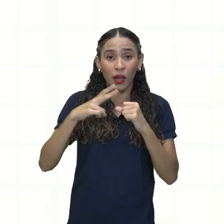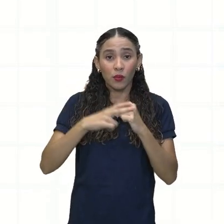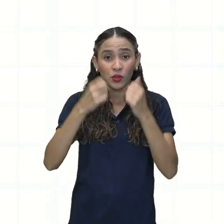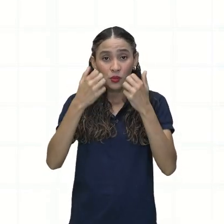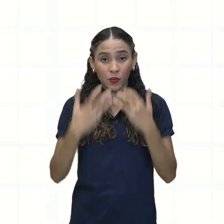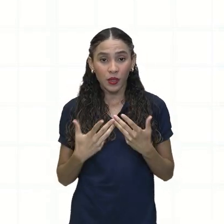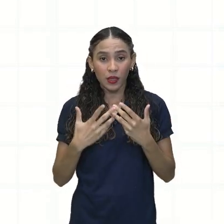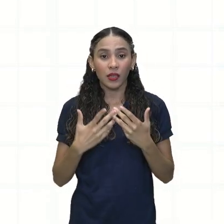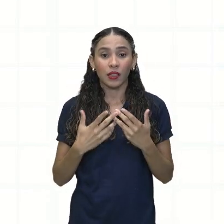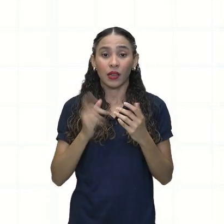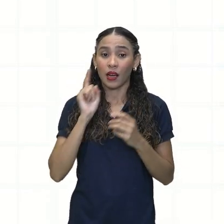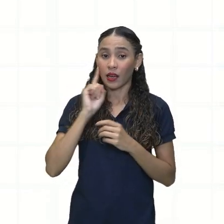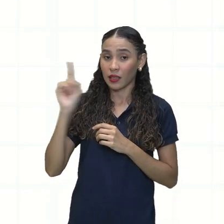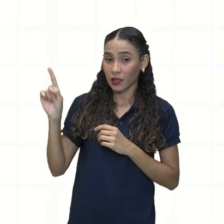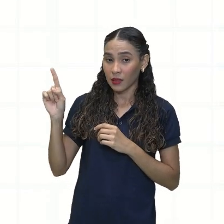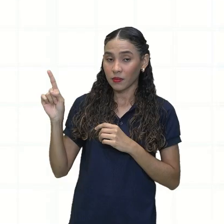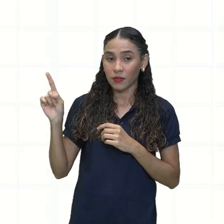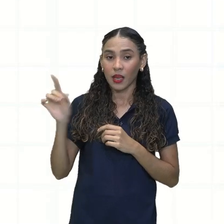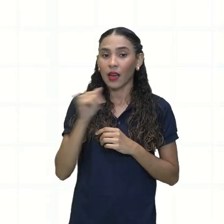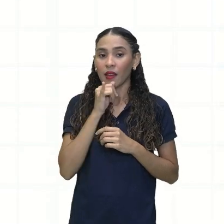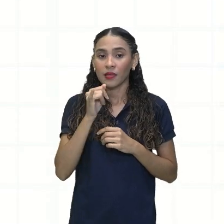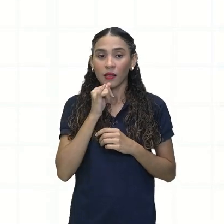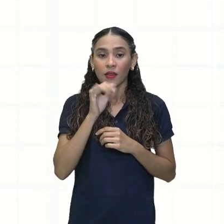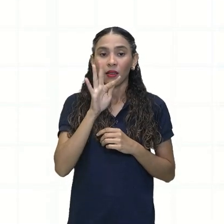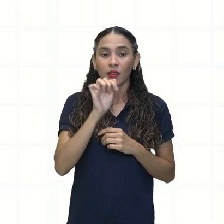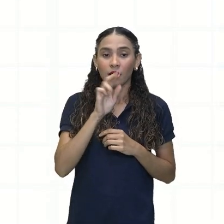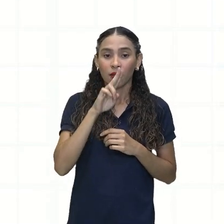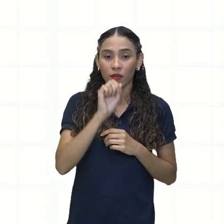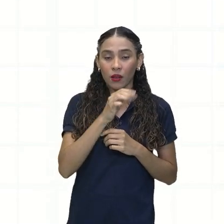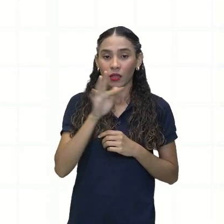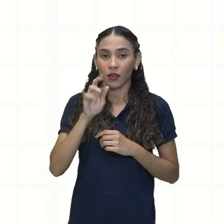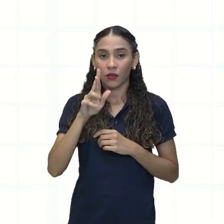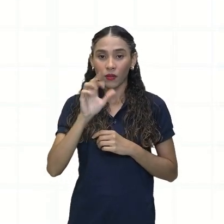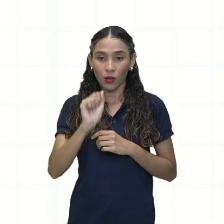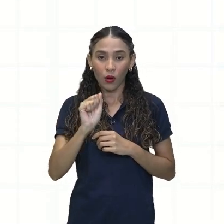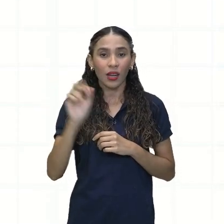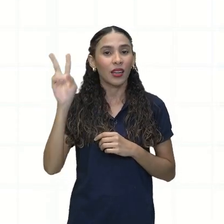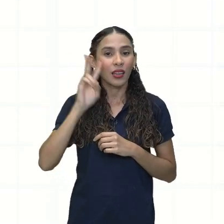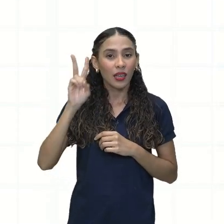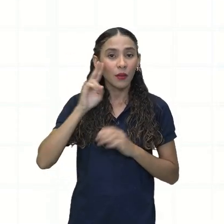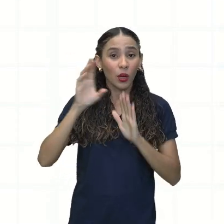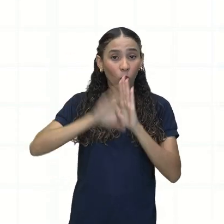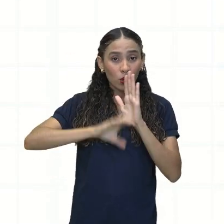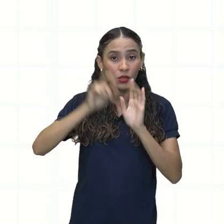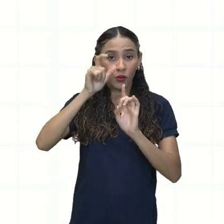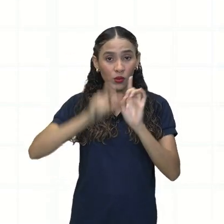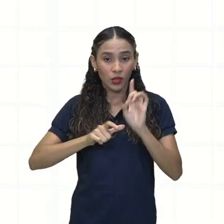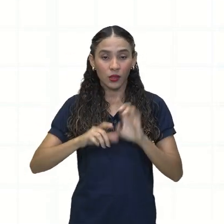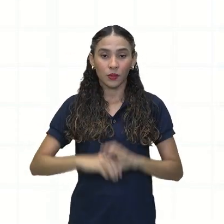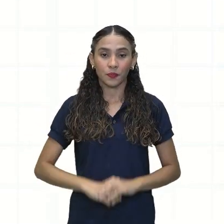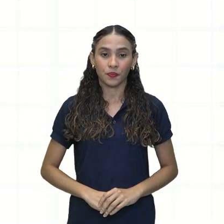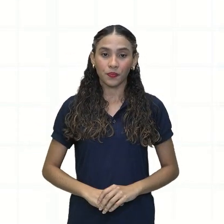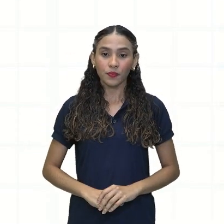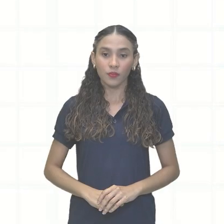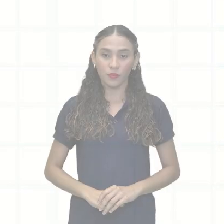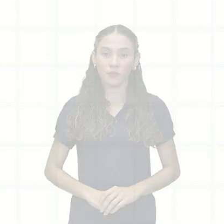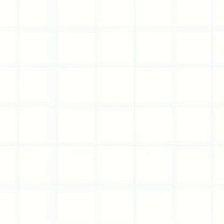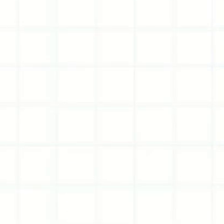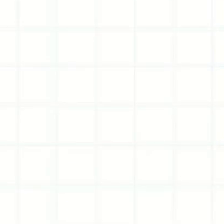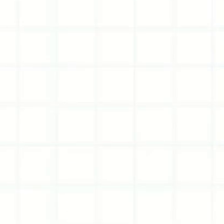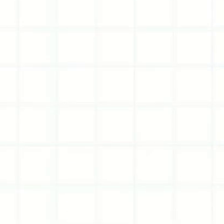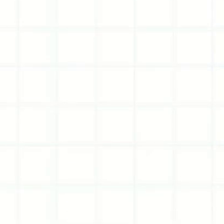falando, estão aí. Ele está falando sobre a fauna e sobre a flora, né? Lembra do conceito de sujeito. Então, dá